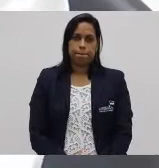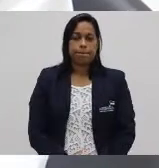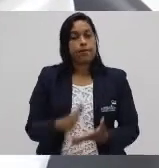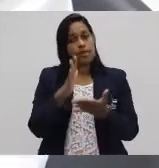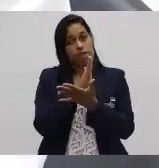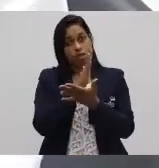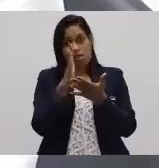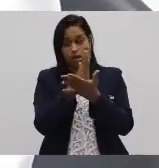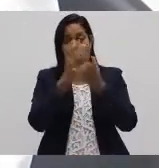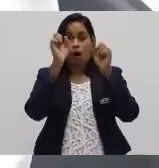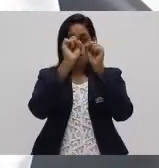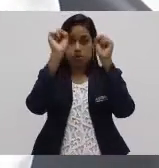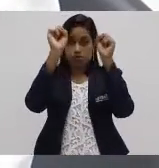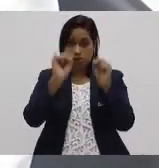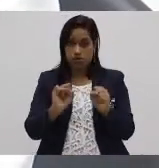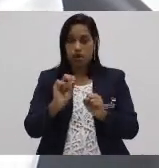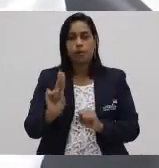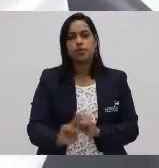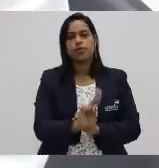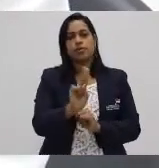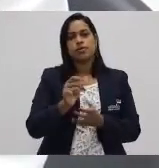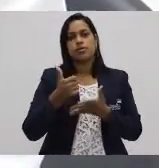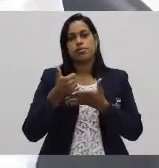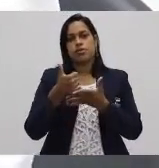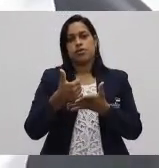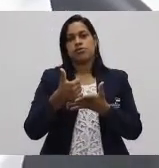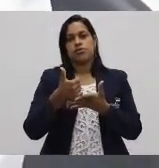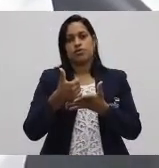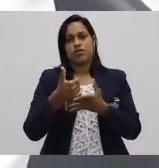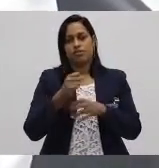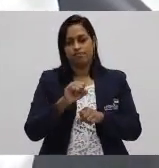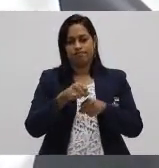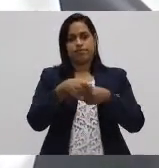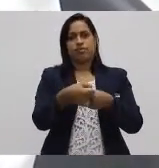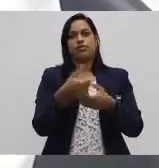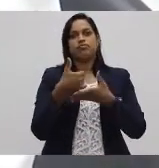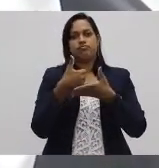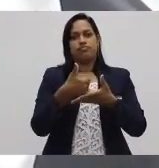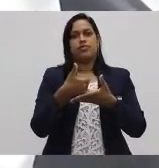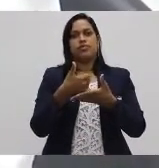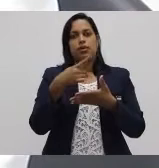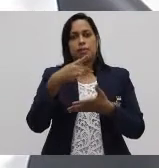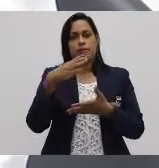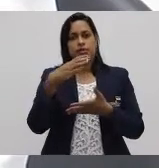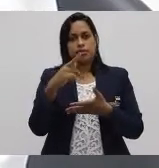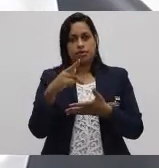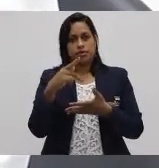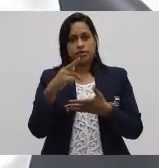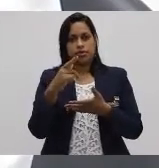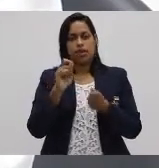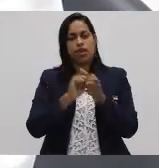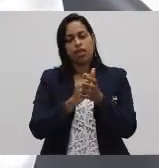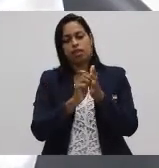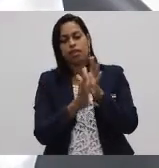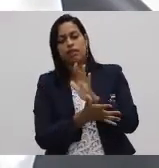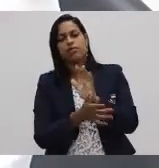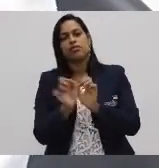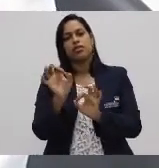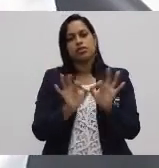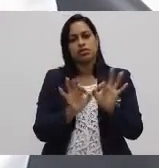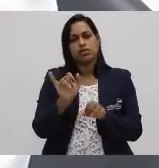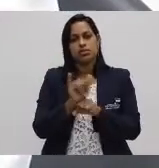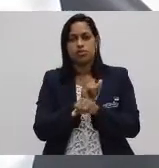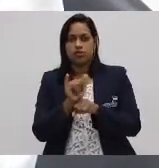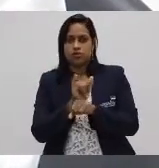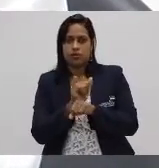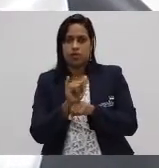Alguns sistemas são usados para ajudar, para apoiar o PCP a executar essa tarefa de planejamento. As atividades de